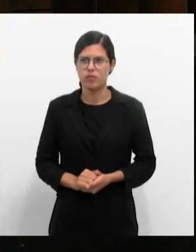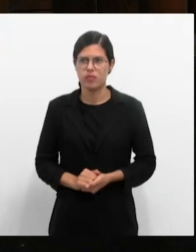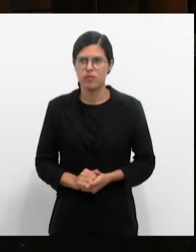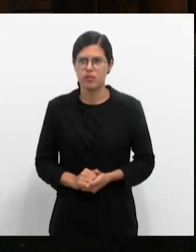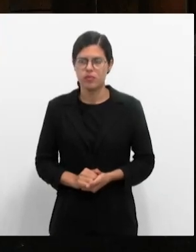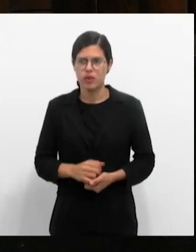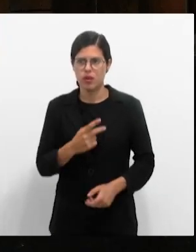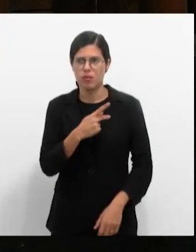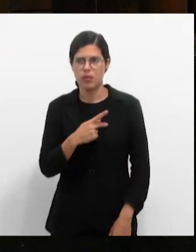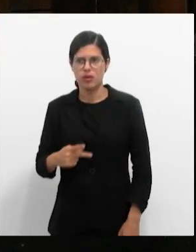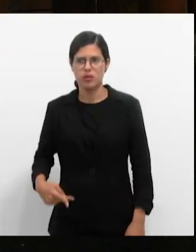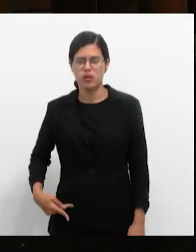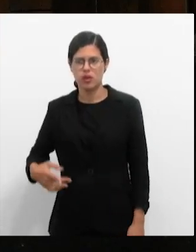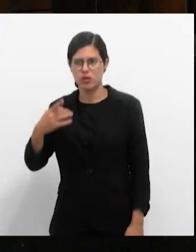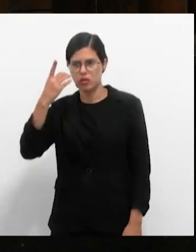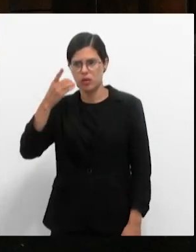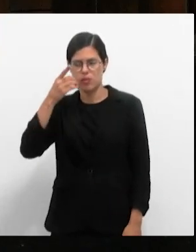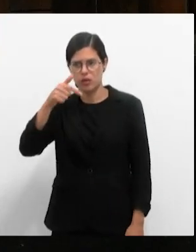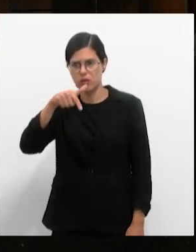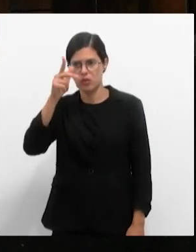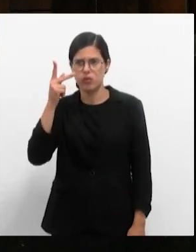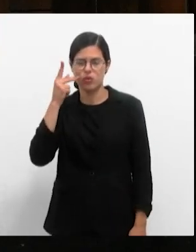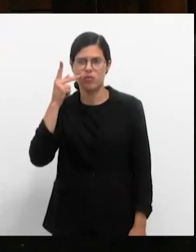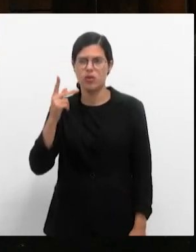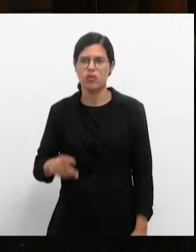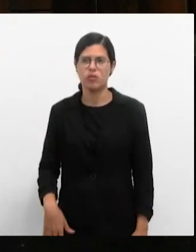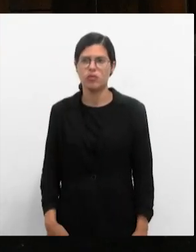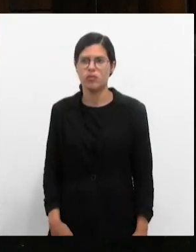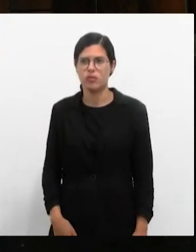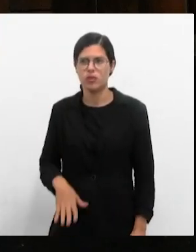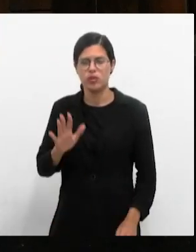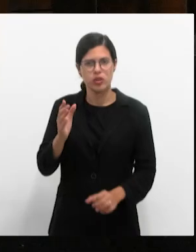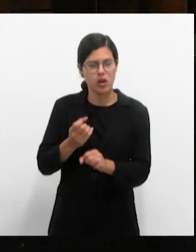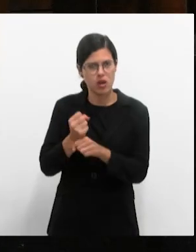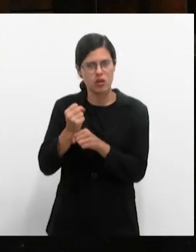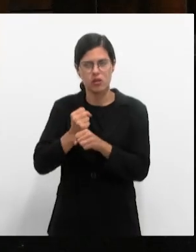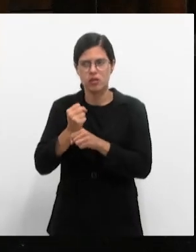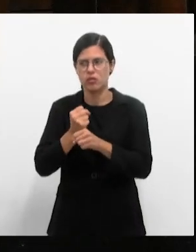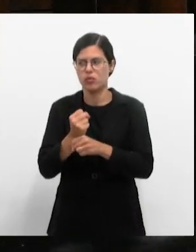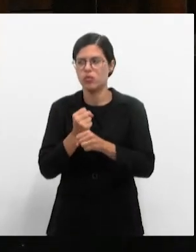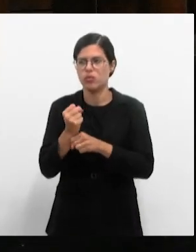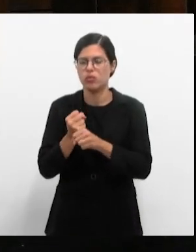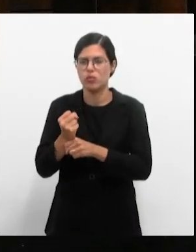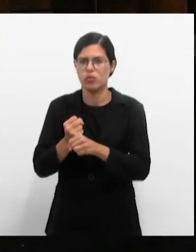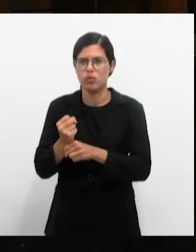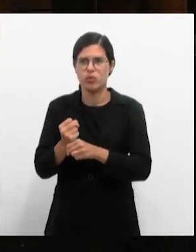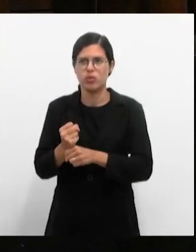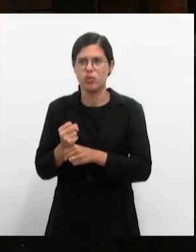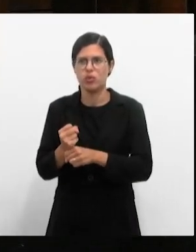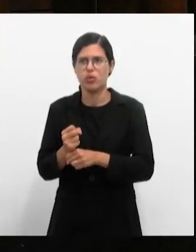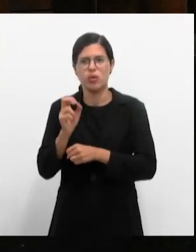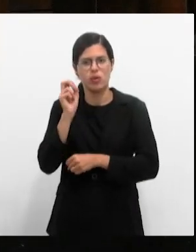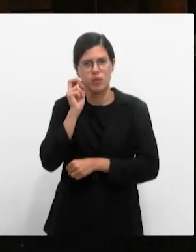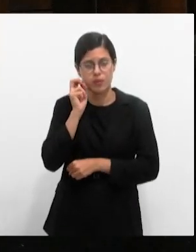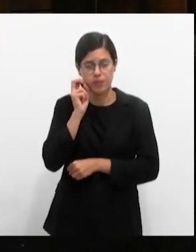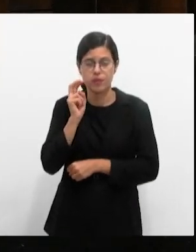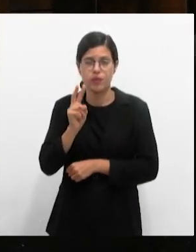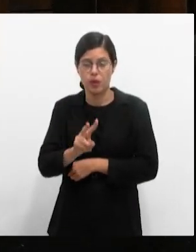Presidente, deputado Luiz Paulo, durante muitos anos nós vimos pessoas se